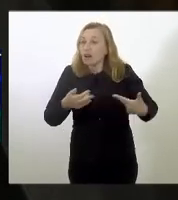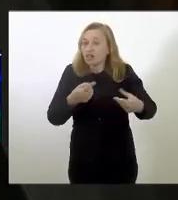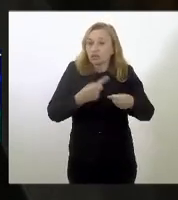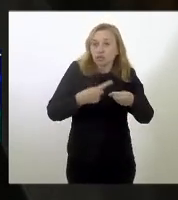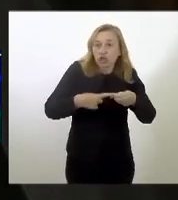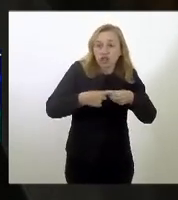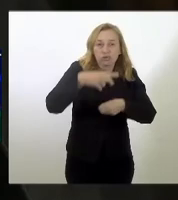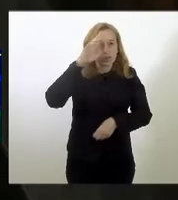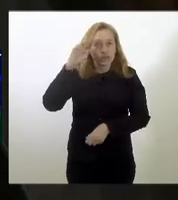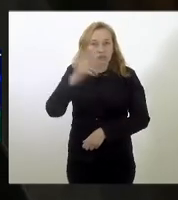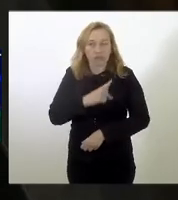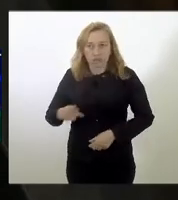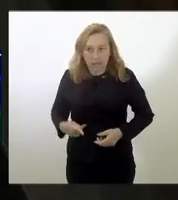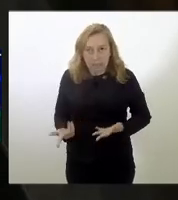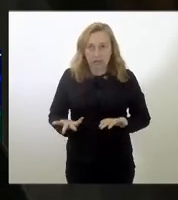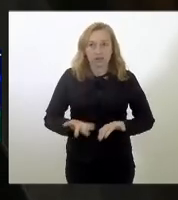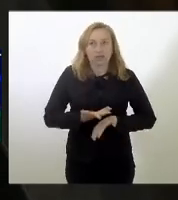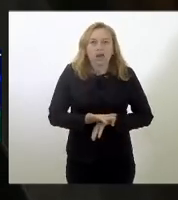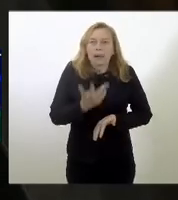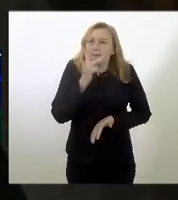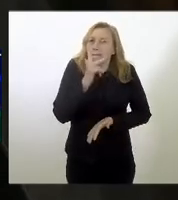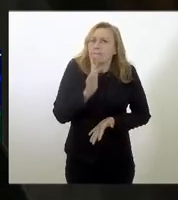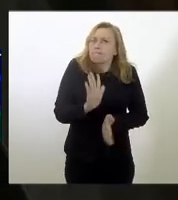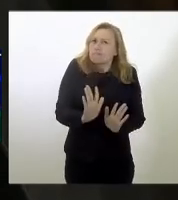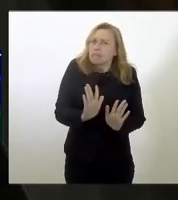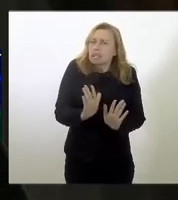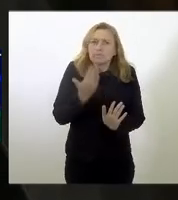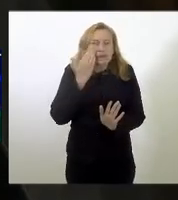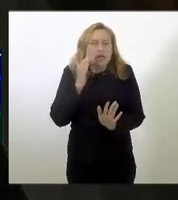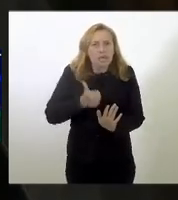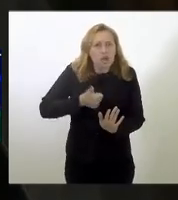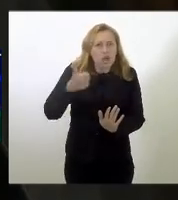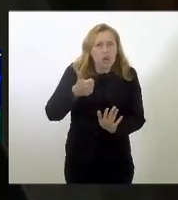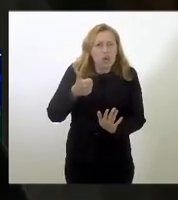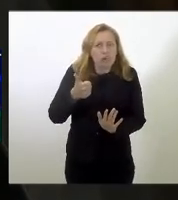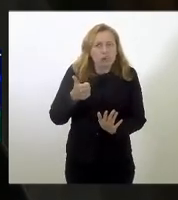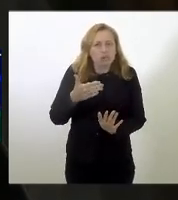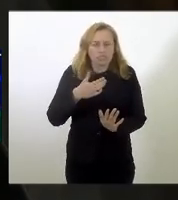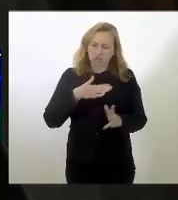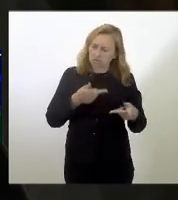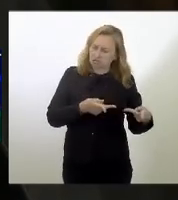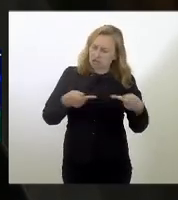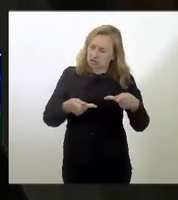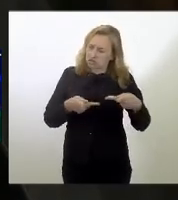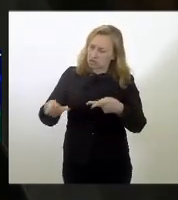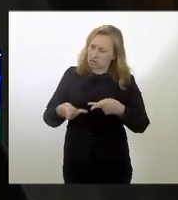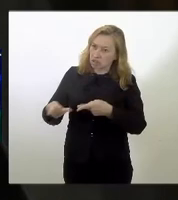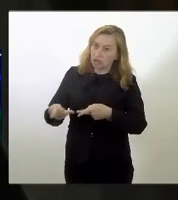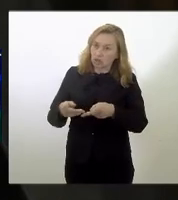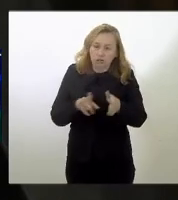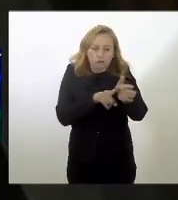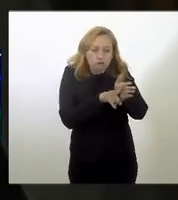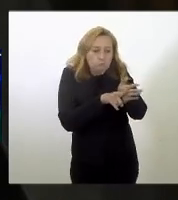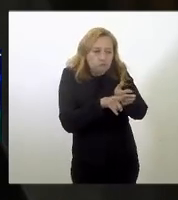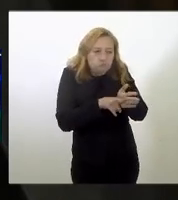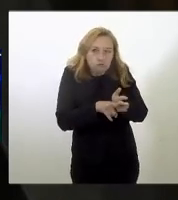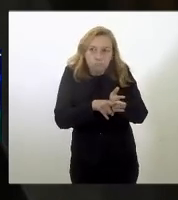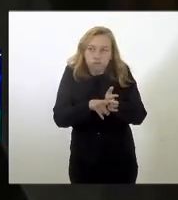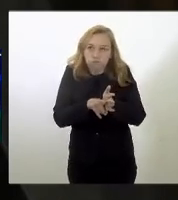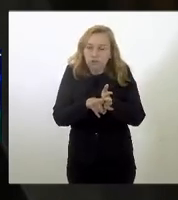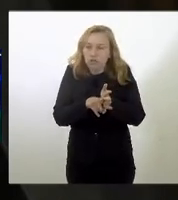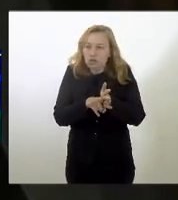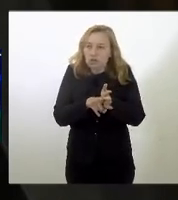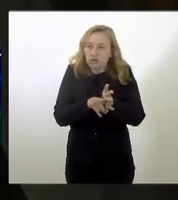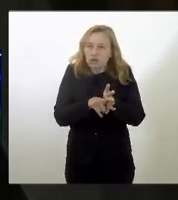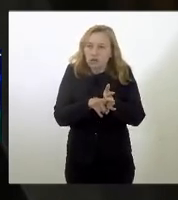presidente. Para se ter noção, nessas minhas visitas, fiscalizações, que têm sido